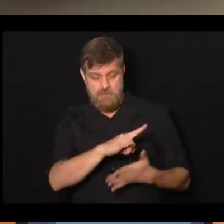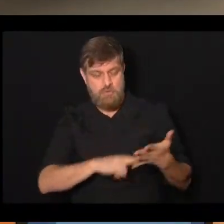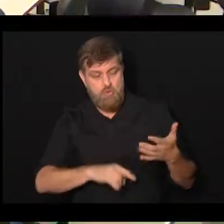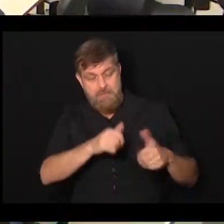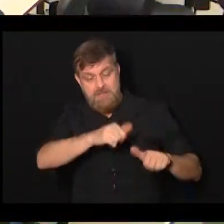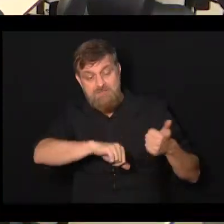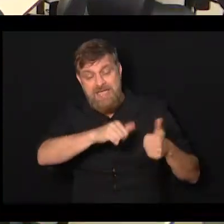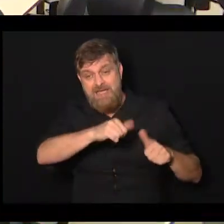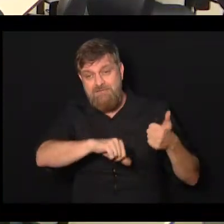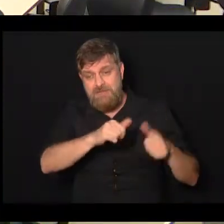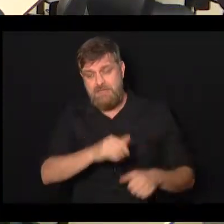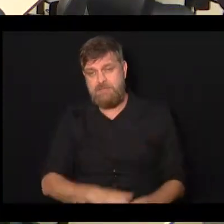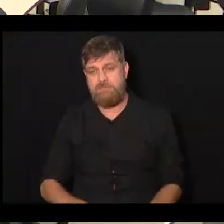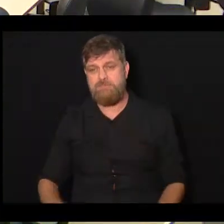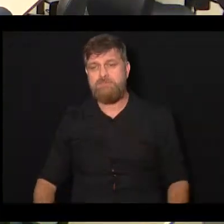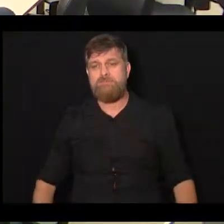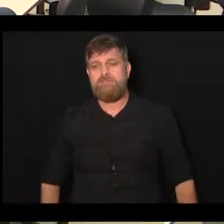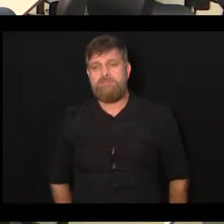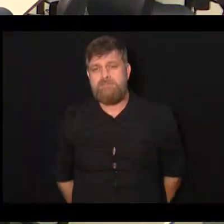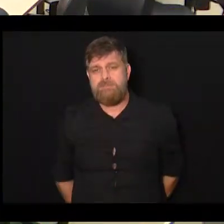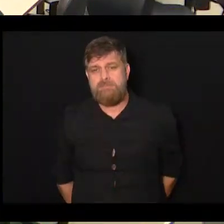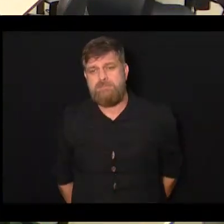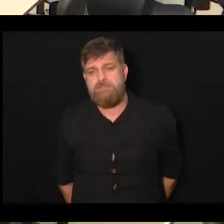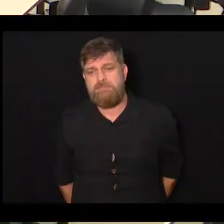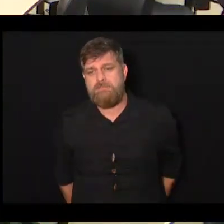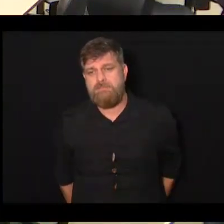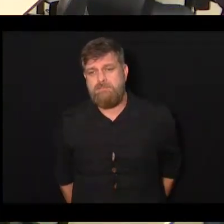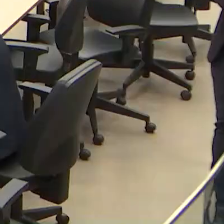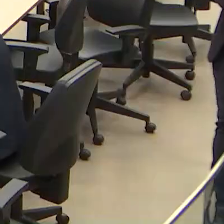moções. Definido.